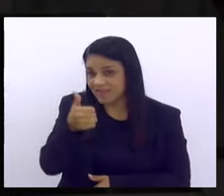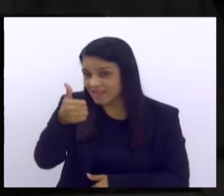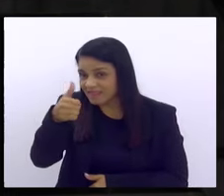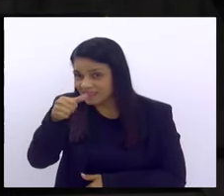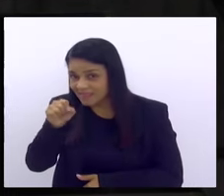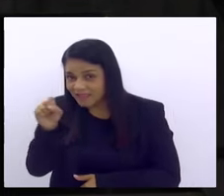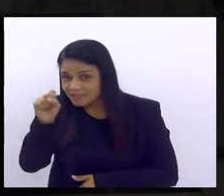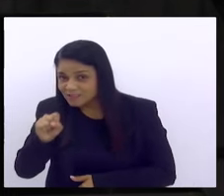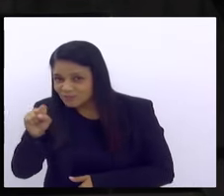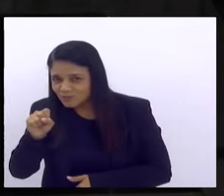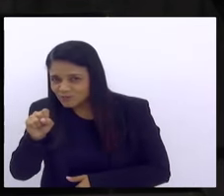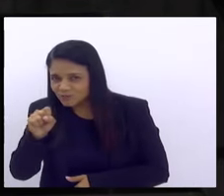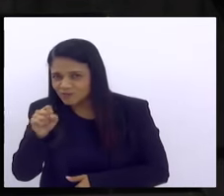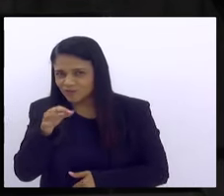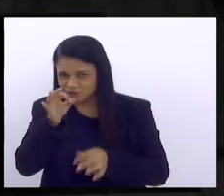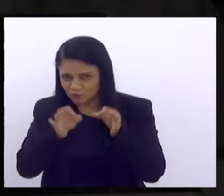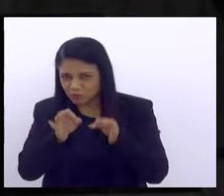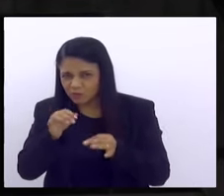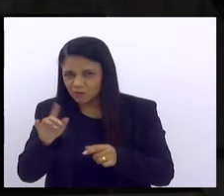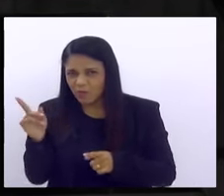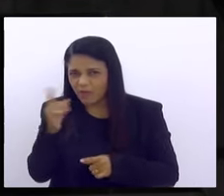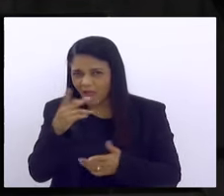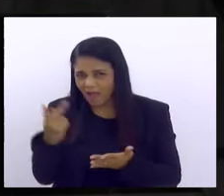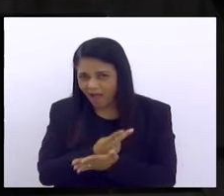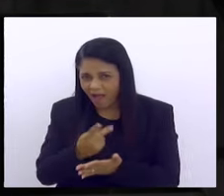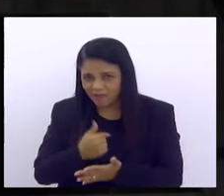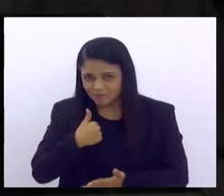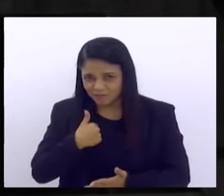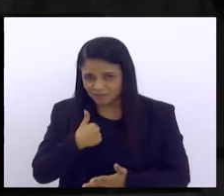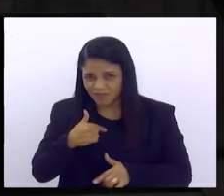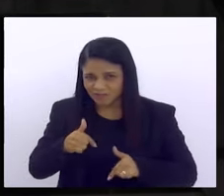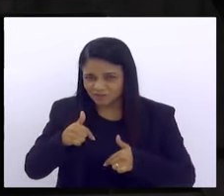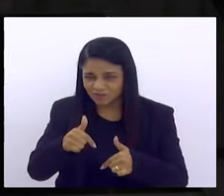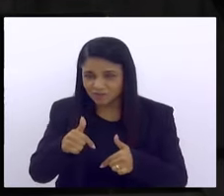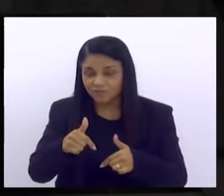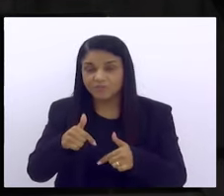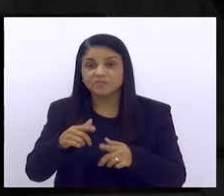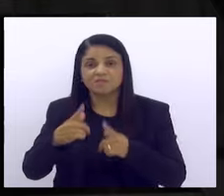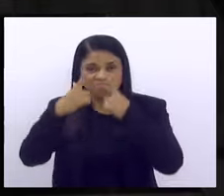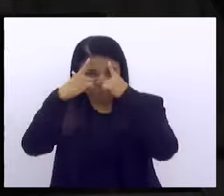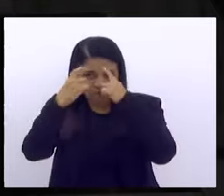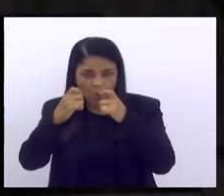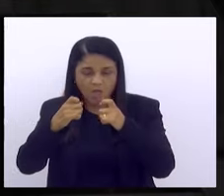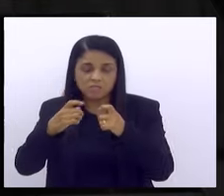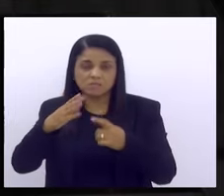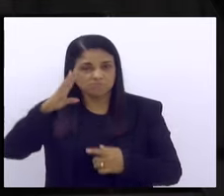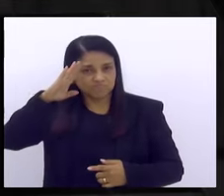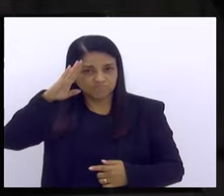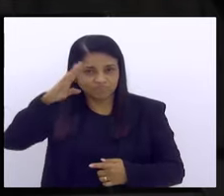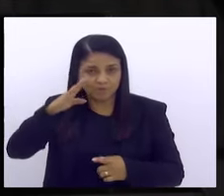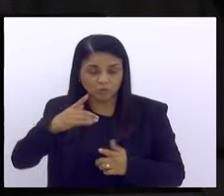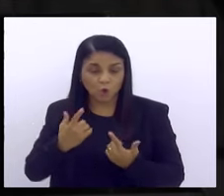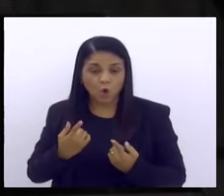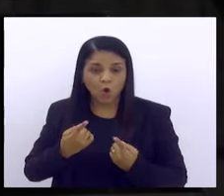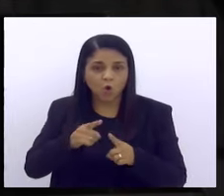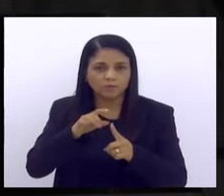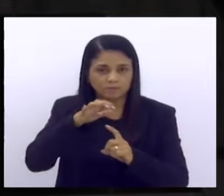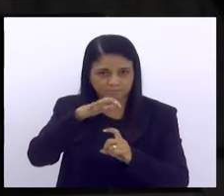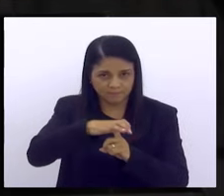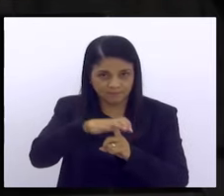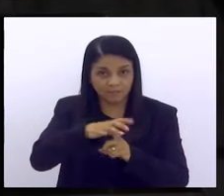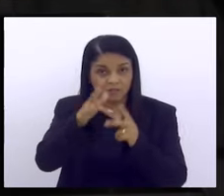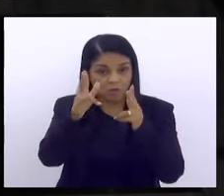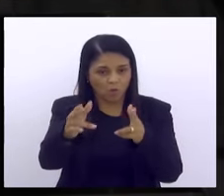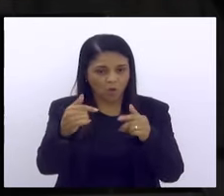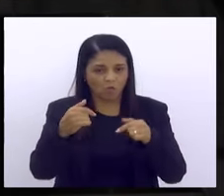6 horas. A truculência que a guarda usa para com os camelões estava usando contra a gente, ameaçando jogar